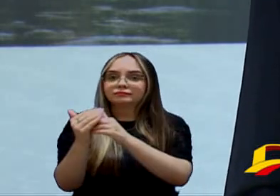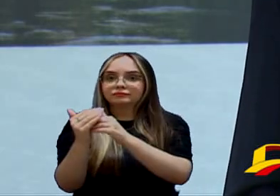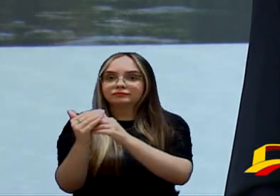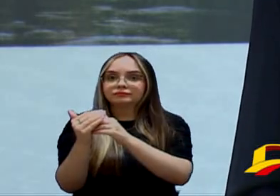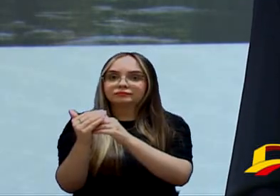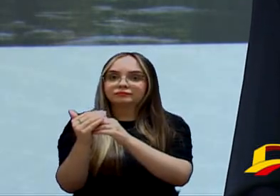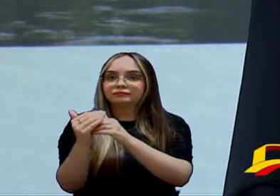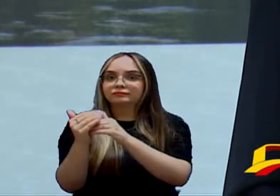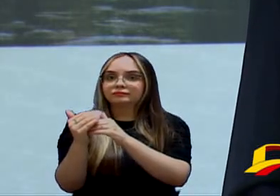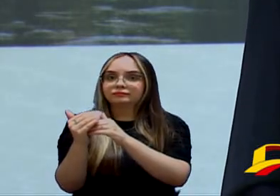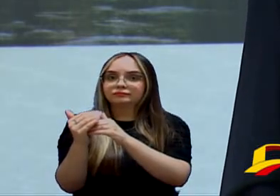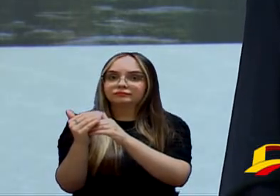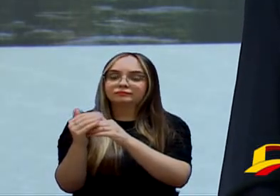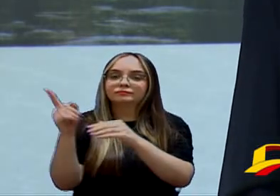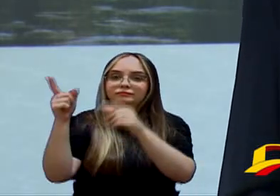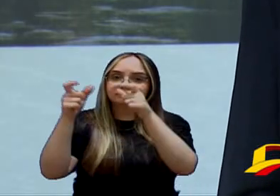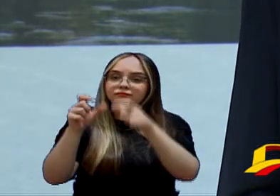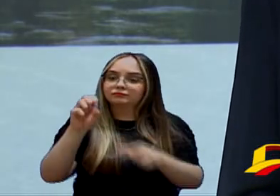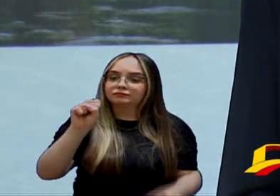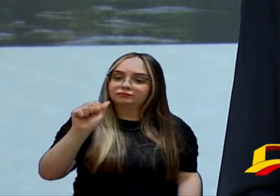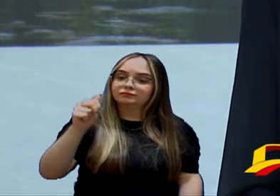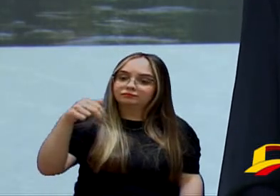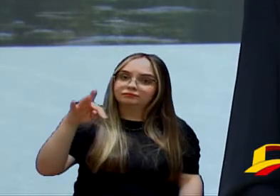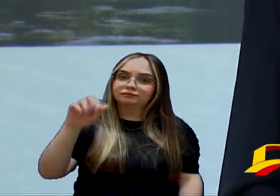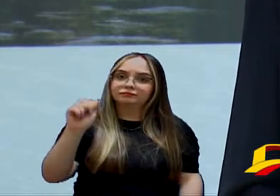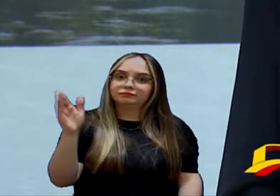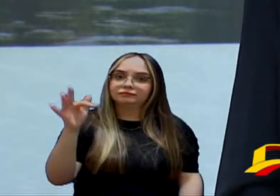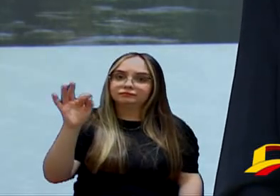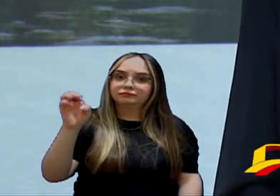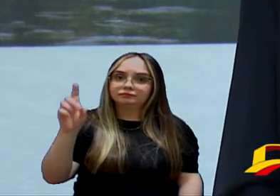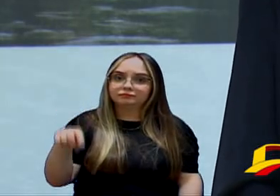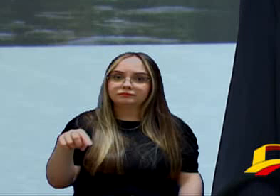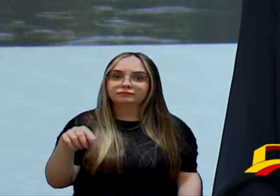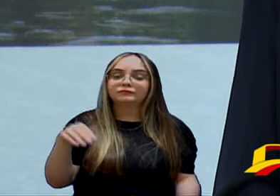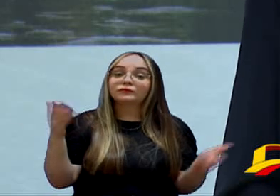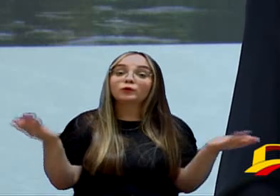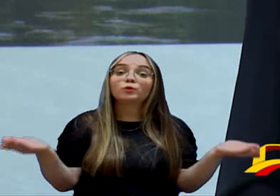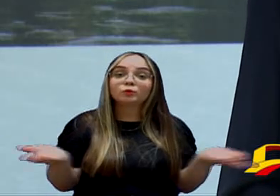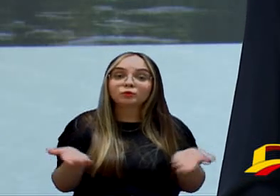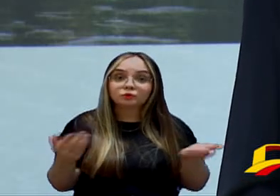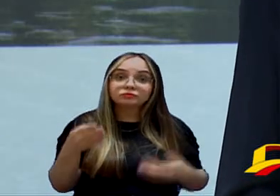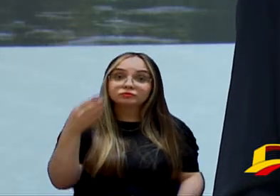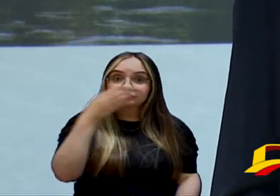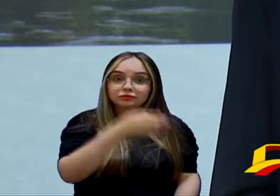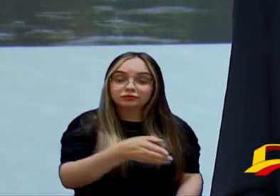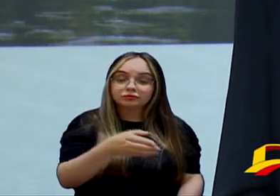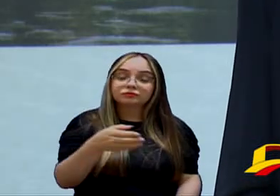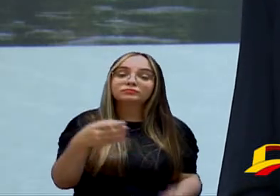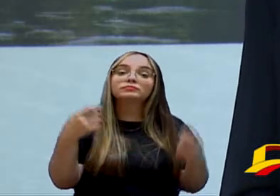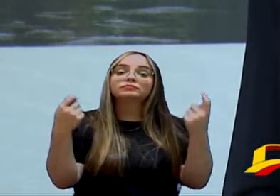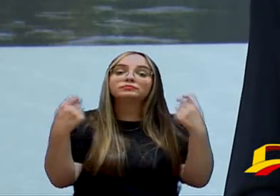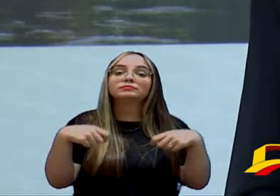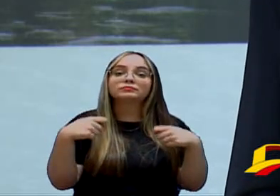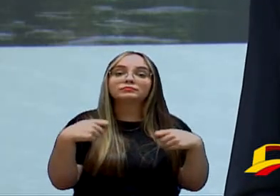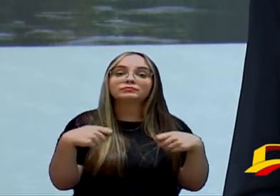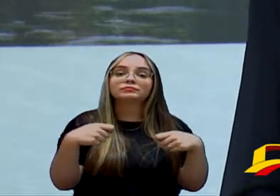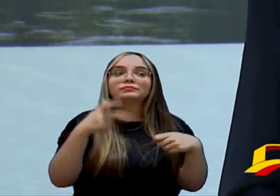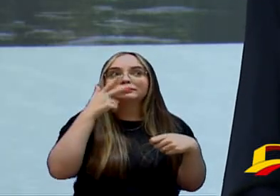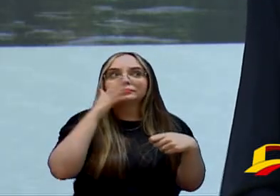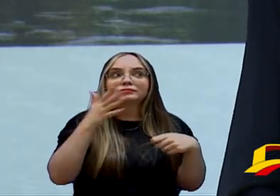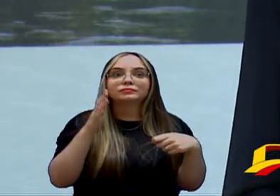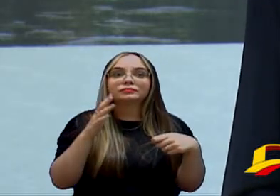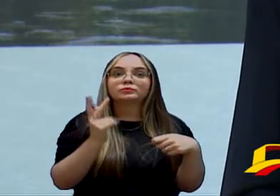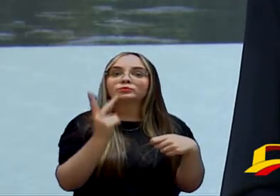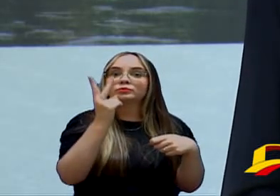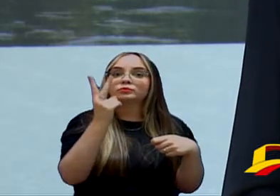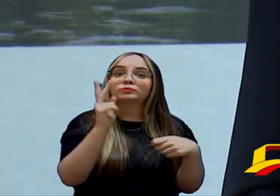o ali o Santa Fé hoje para acessar você você roda uma média